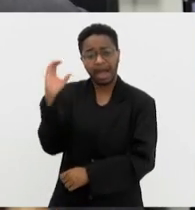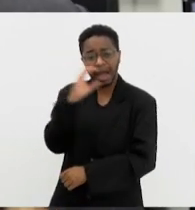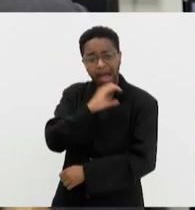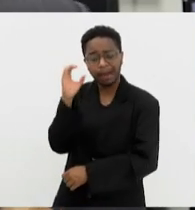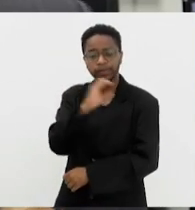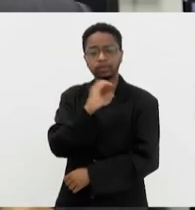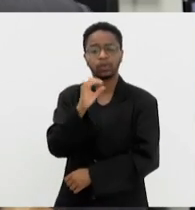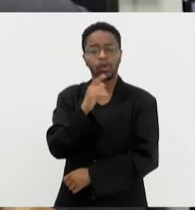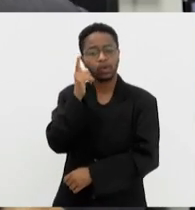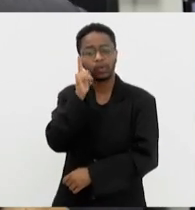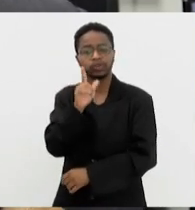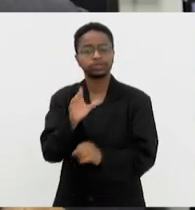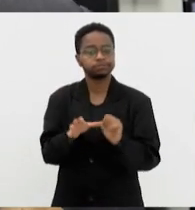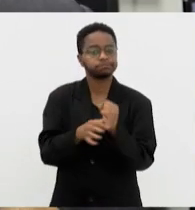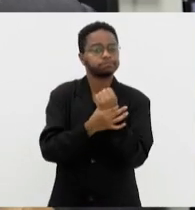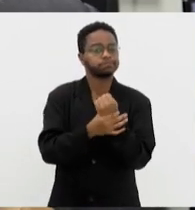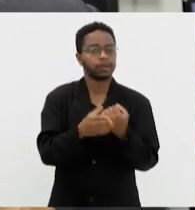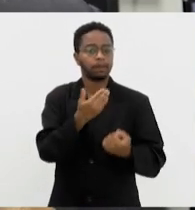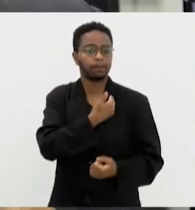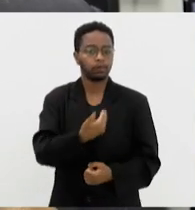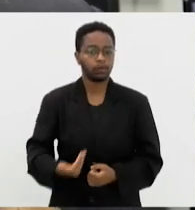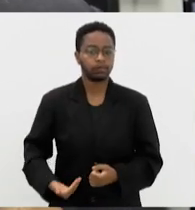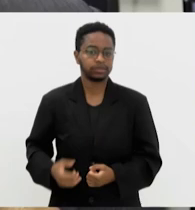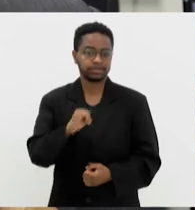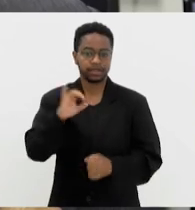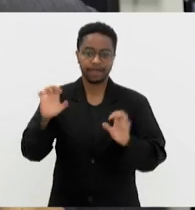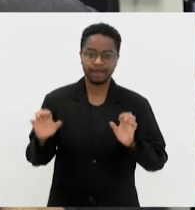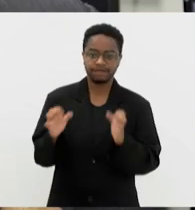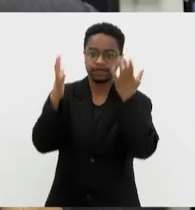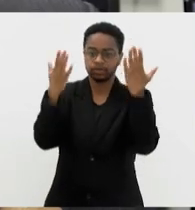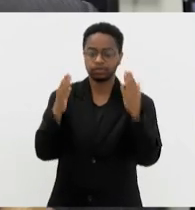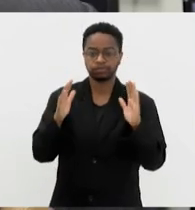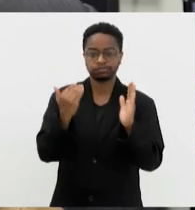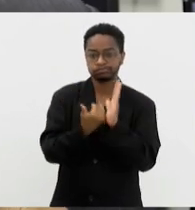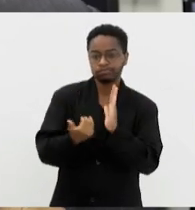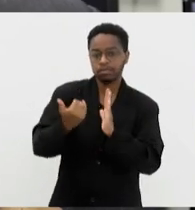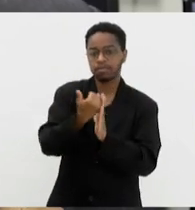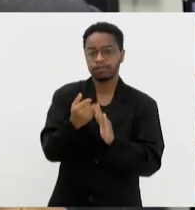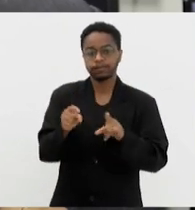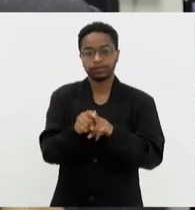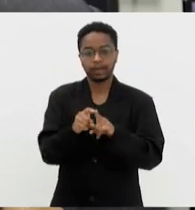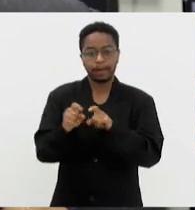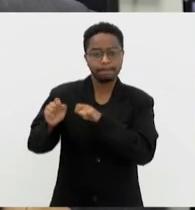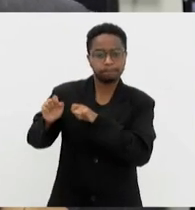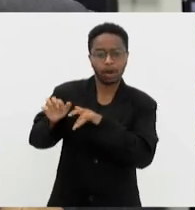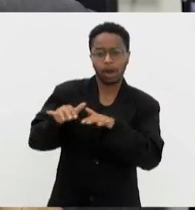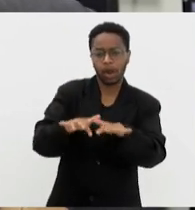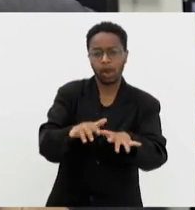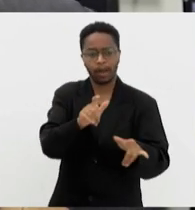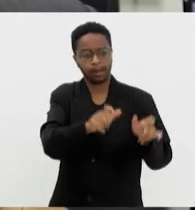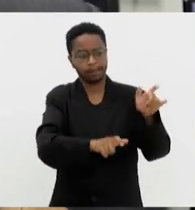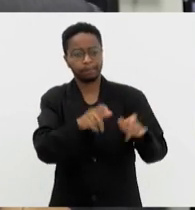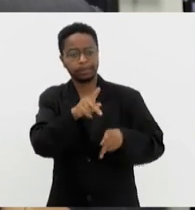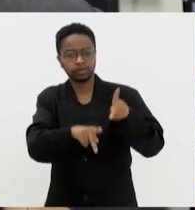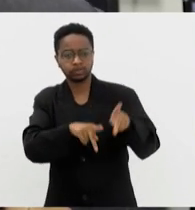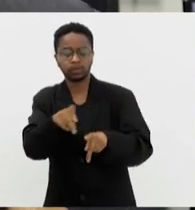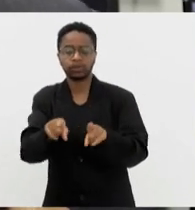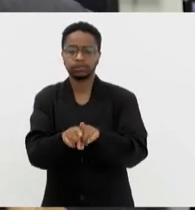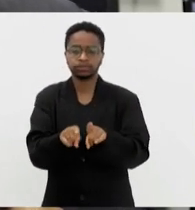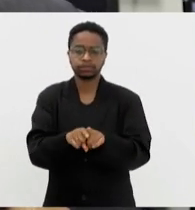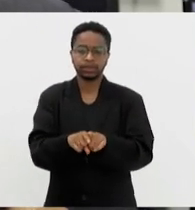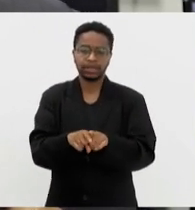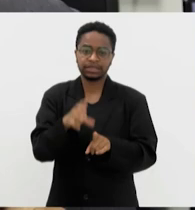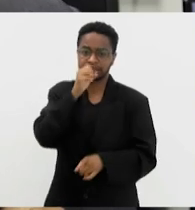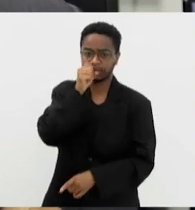velocidade, garantir a segurança pública em grandes eventos, em situações complexas, fim de semana de